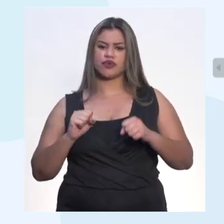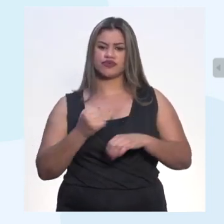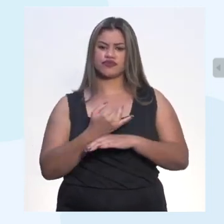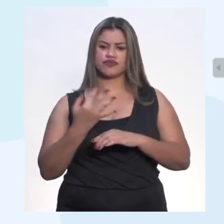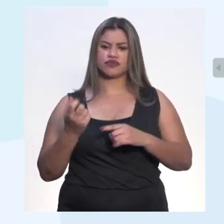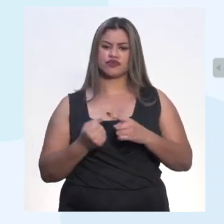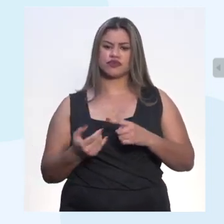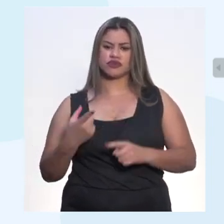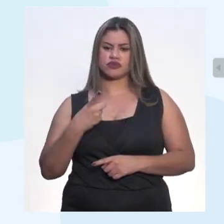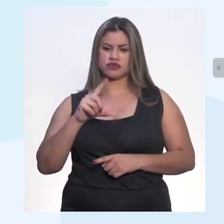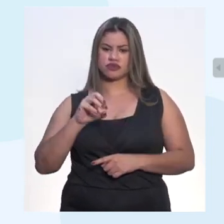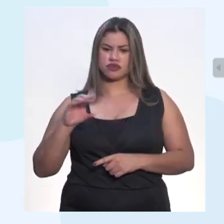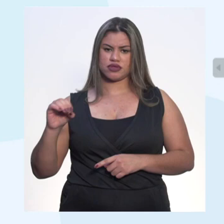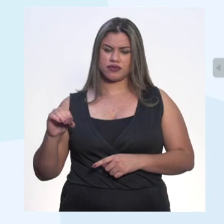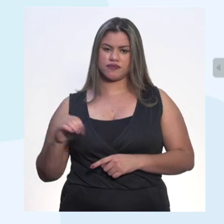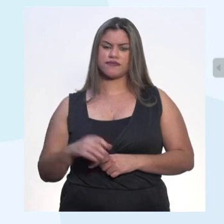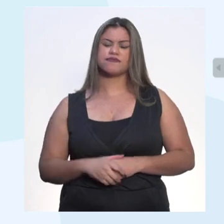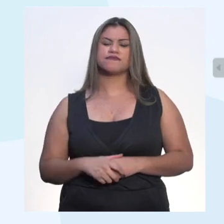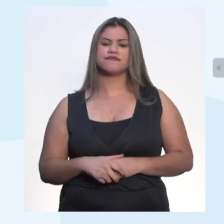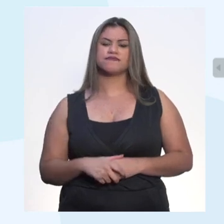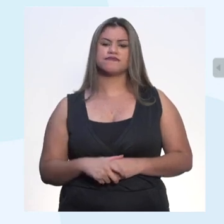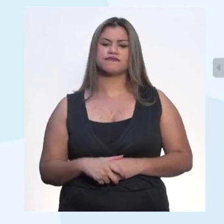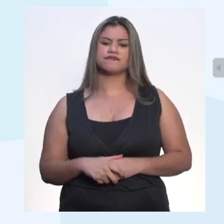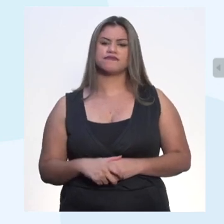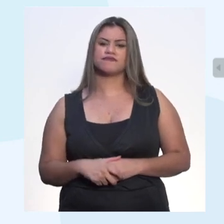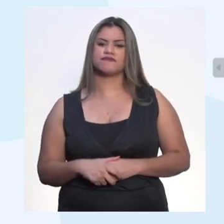fracionária, dividido por 1.